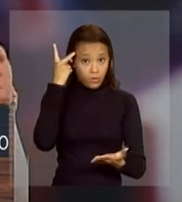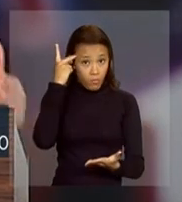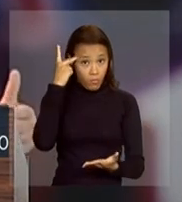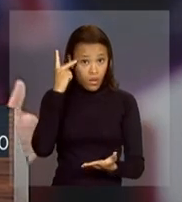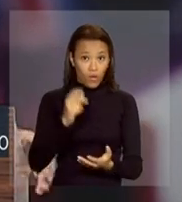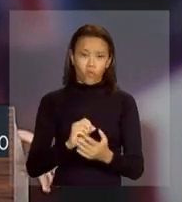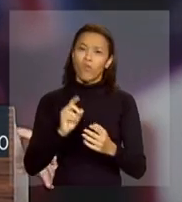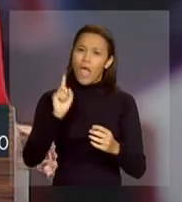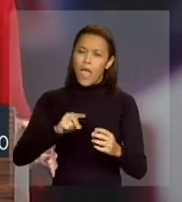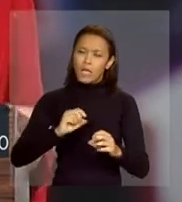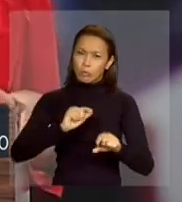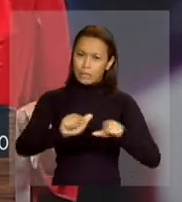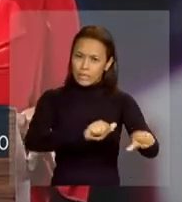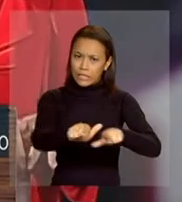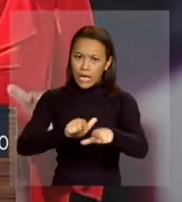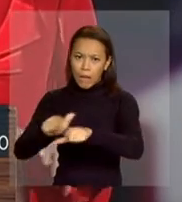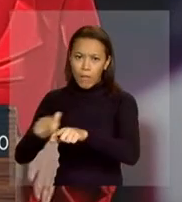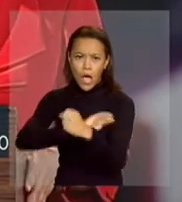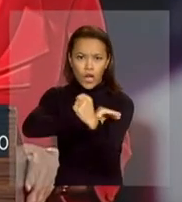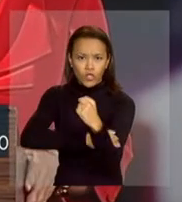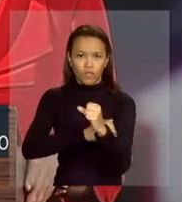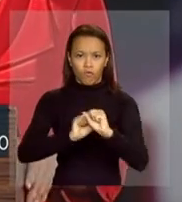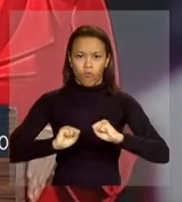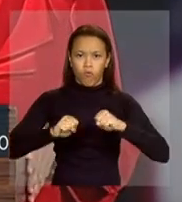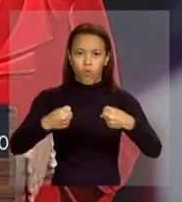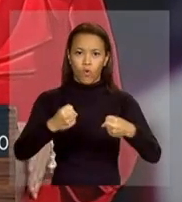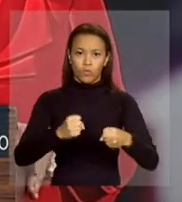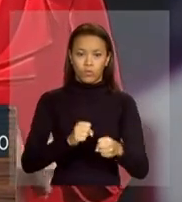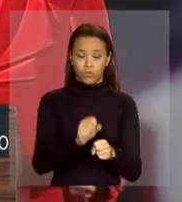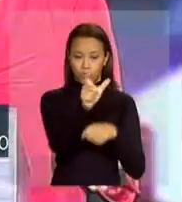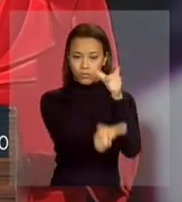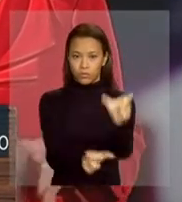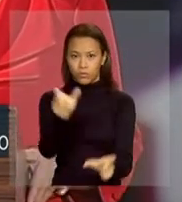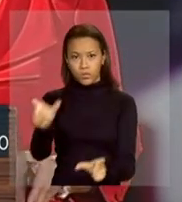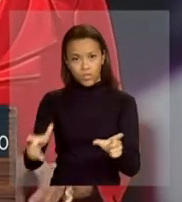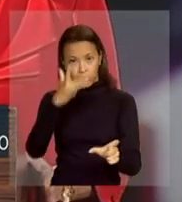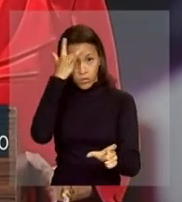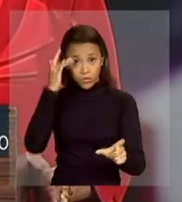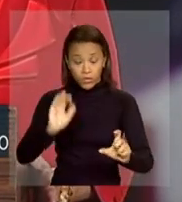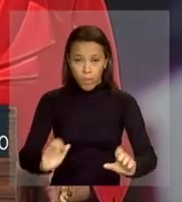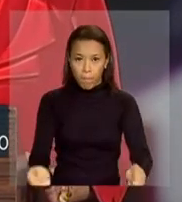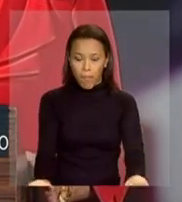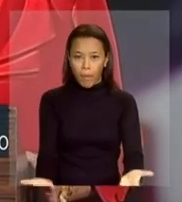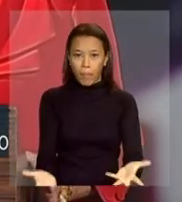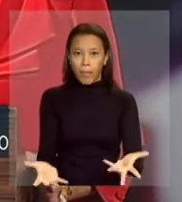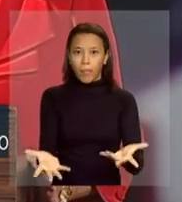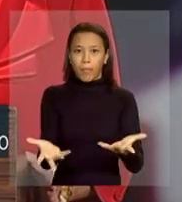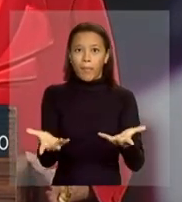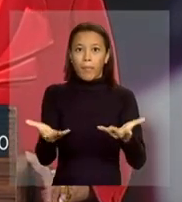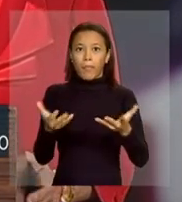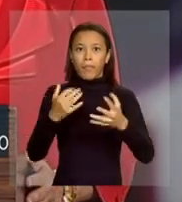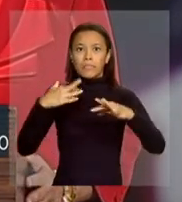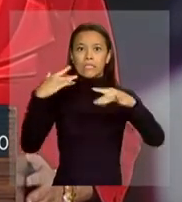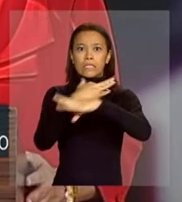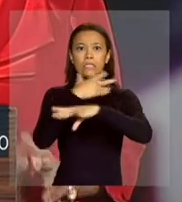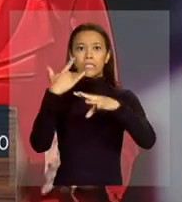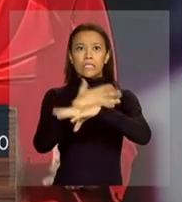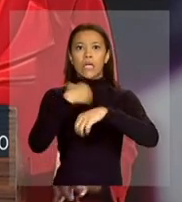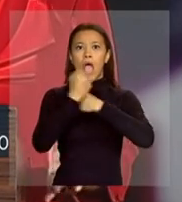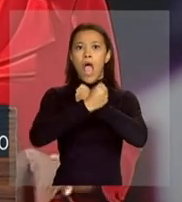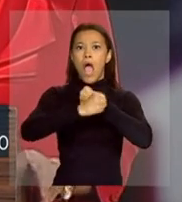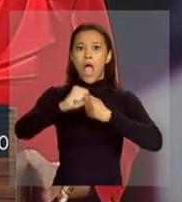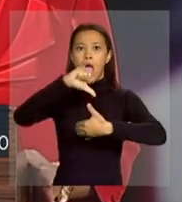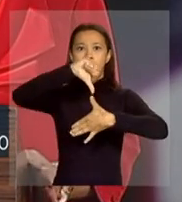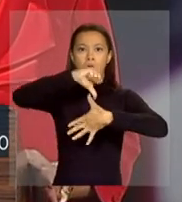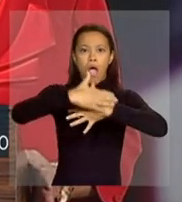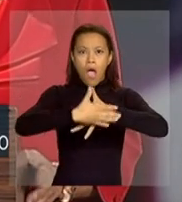através do esforço dessa terra desse povo que nós erguemos a maior cidade da